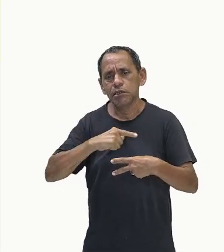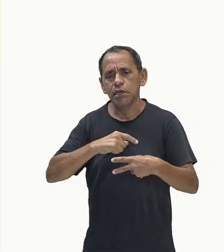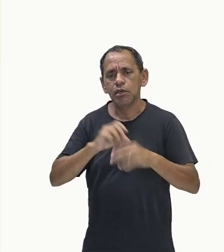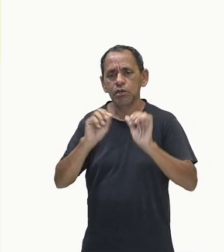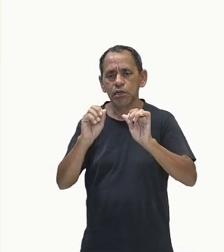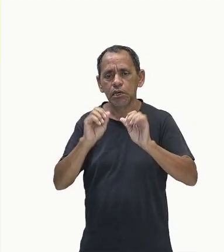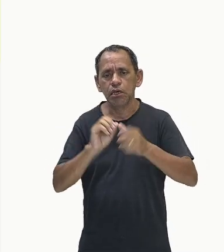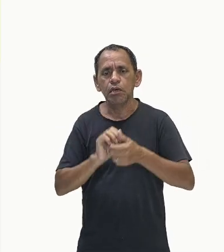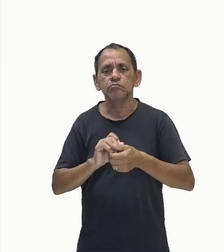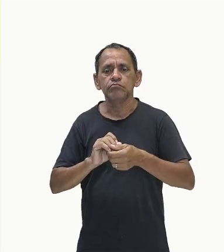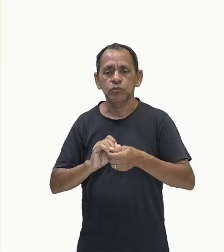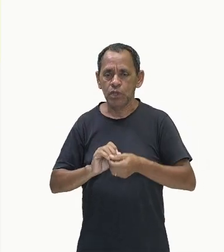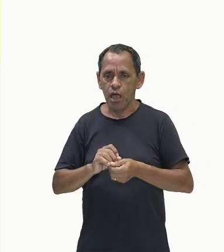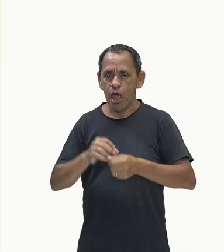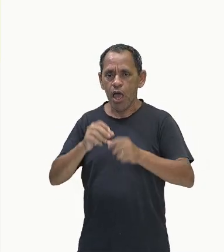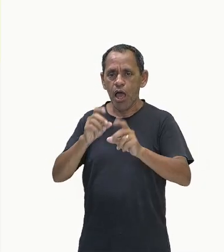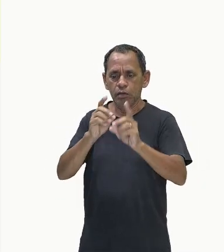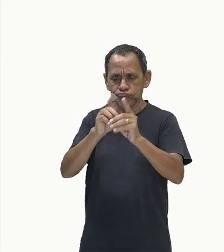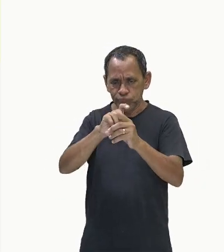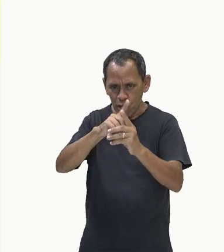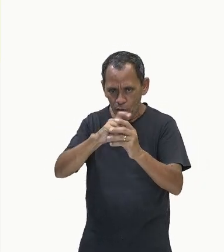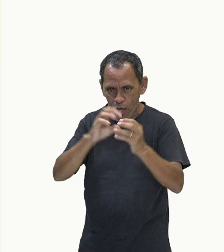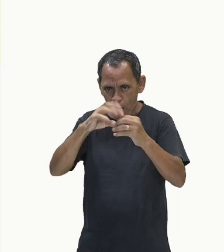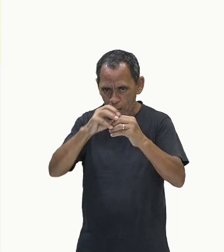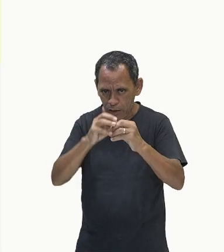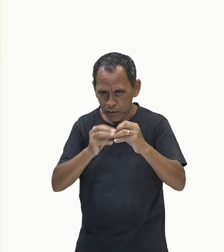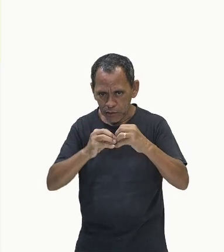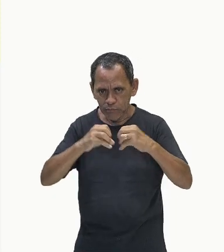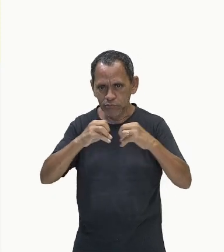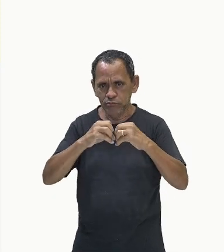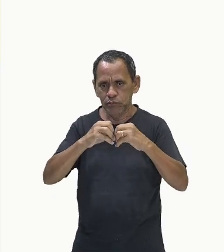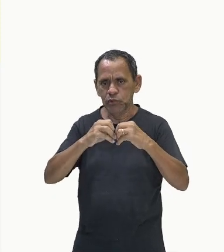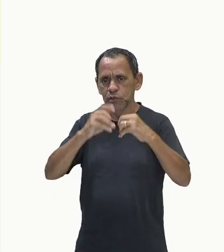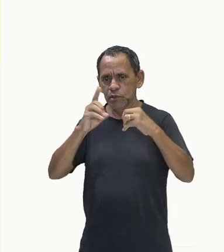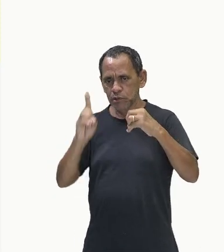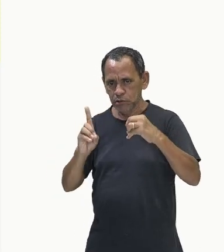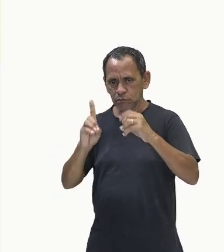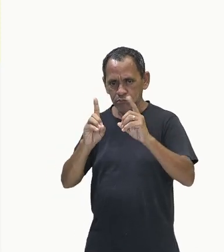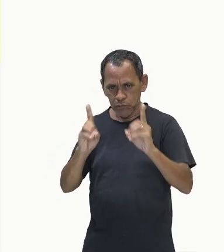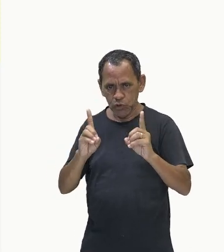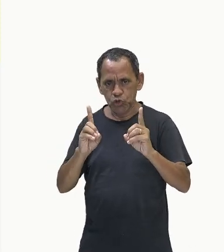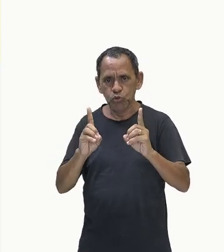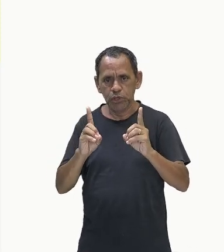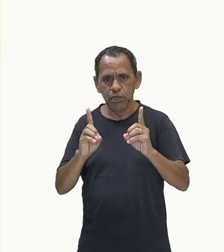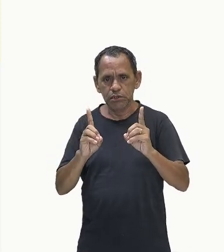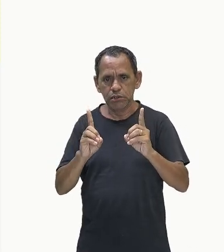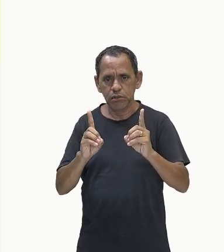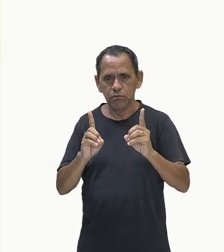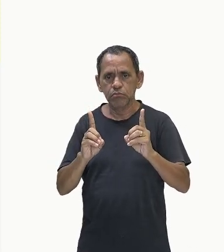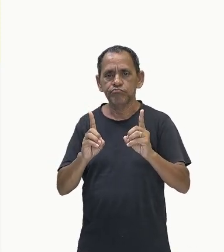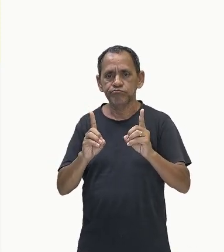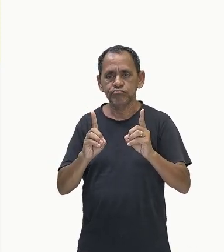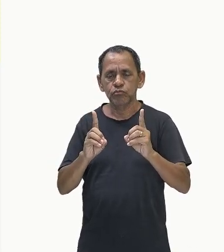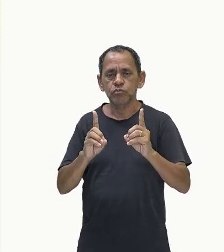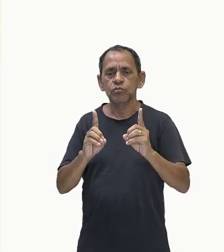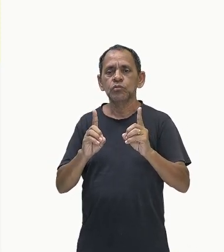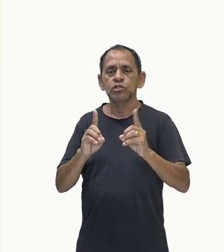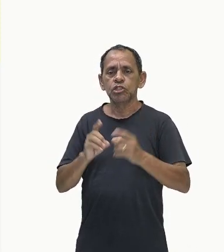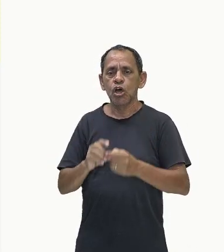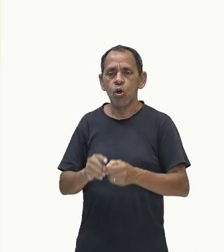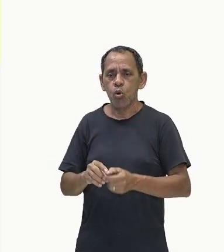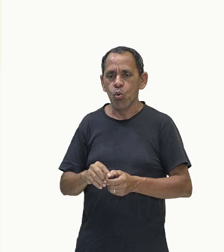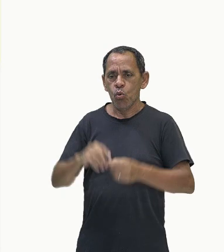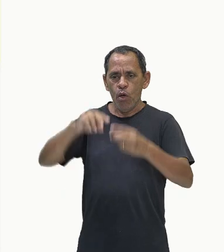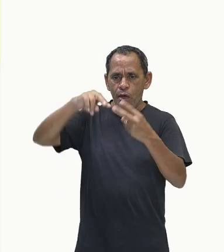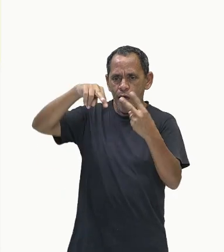a replicação, né? Vou começar por esse lado aqui, olha, é uma dupla hélice, tem